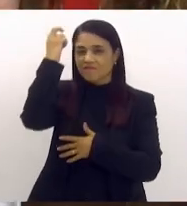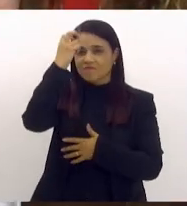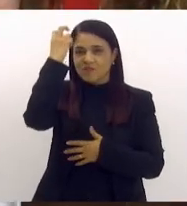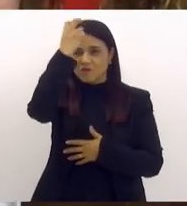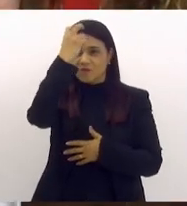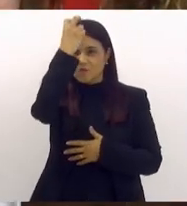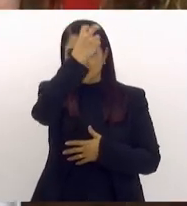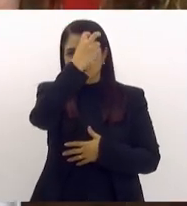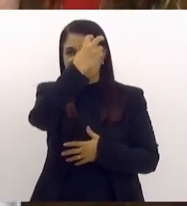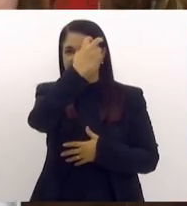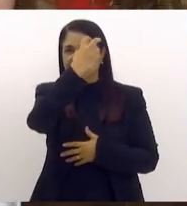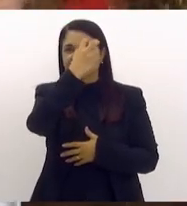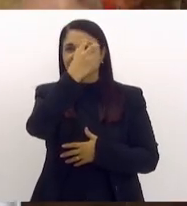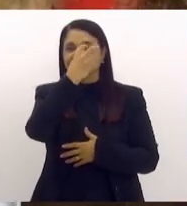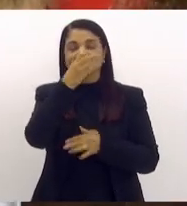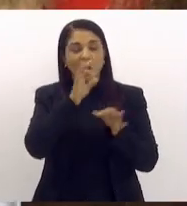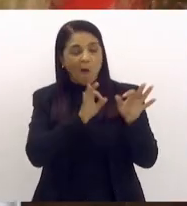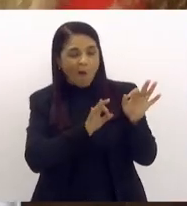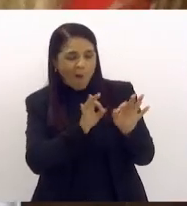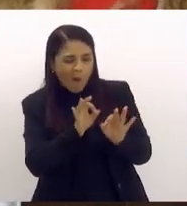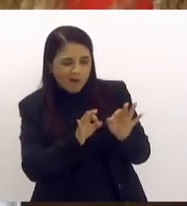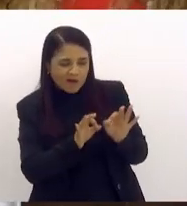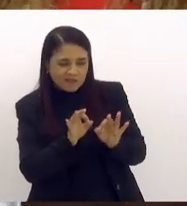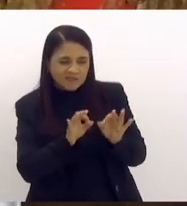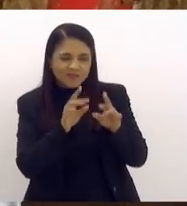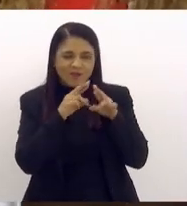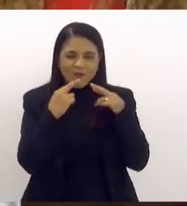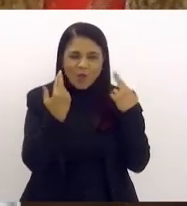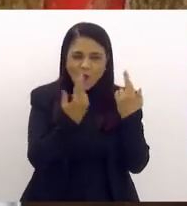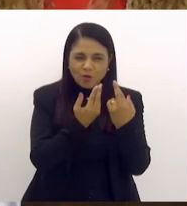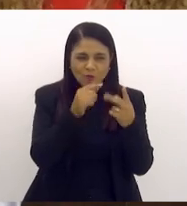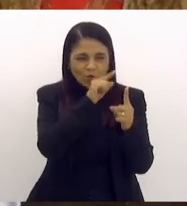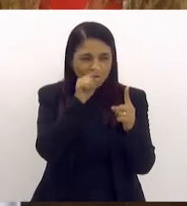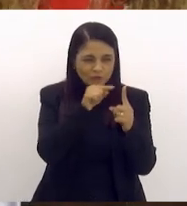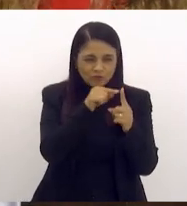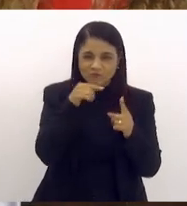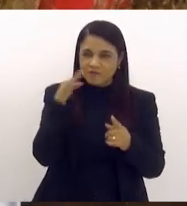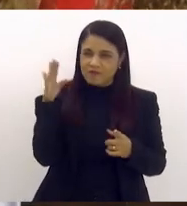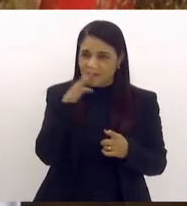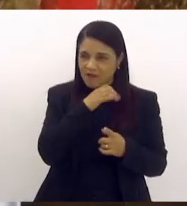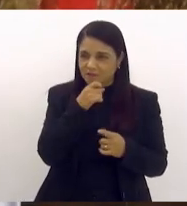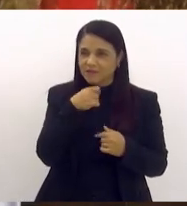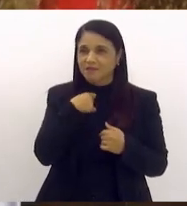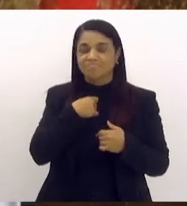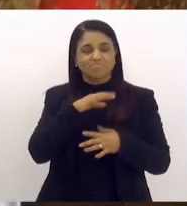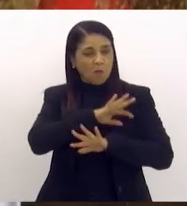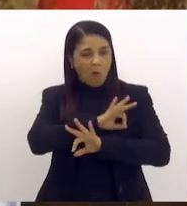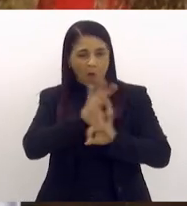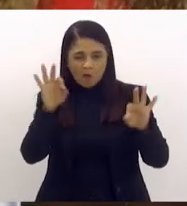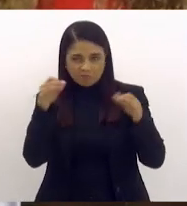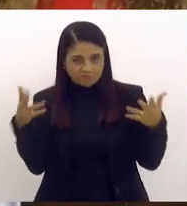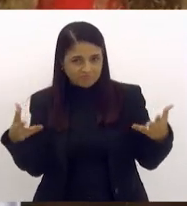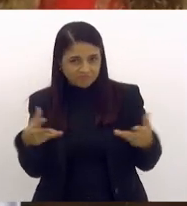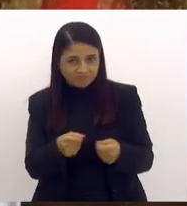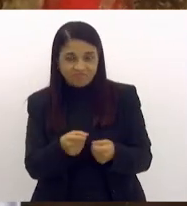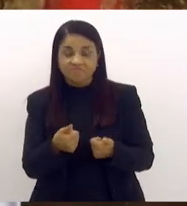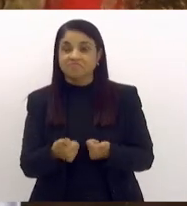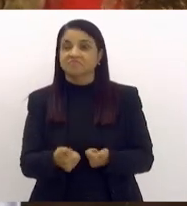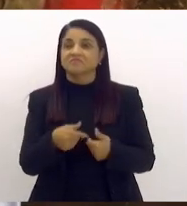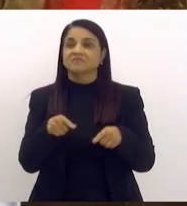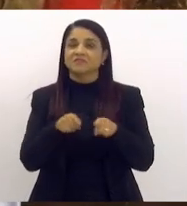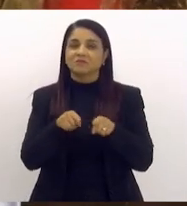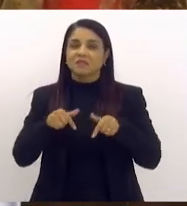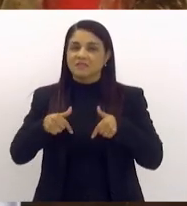Verônica desde a organização né nossas reuniões e rápidas foi sensacional mas H